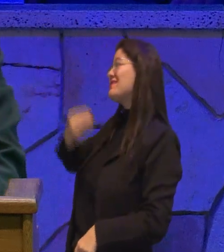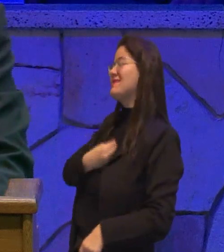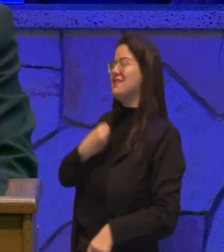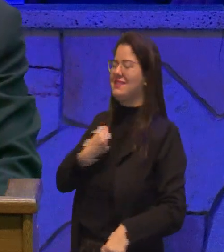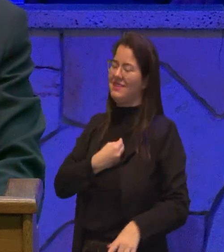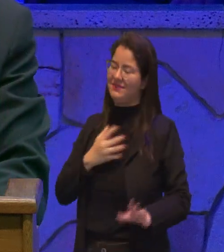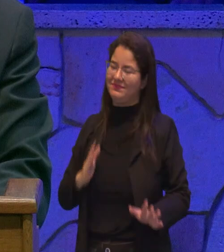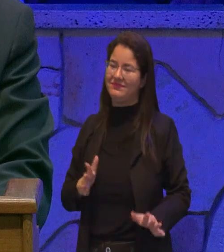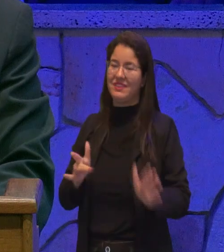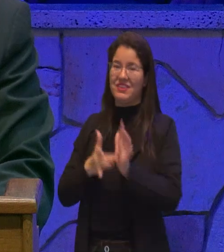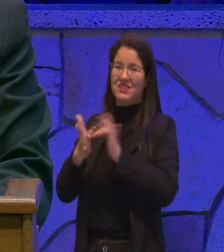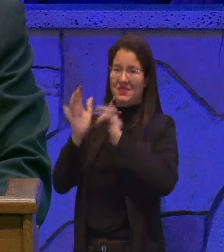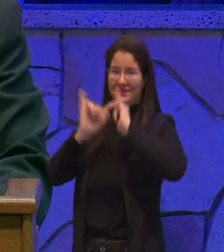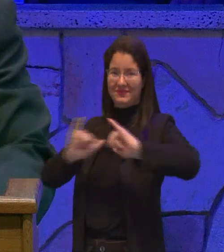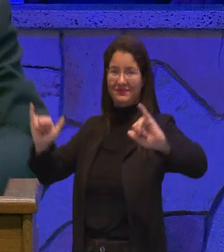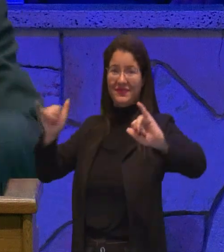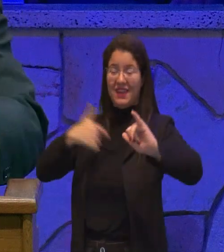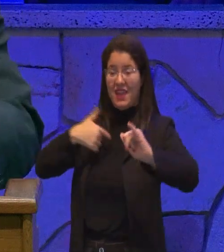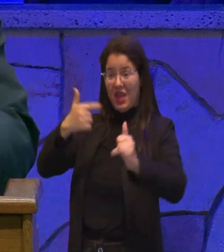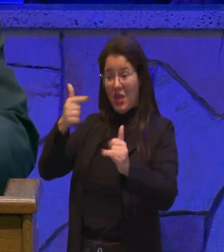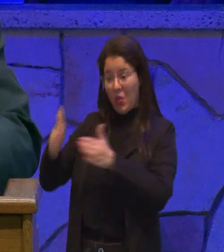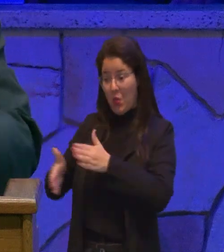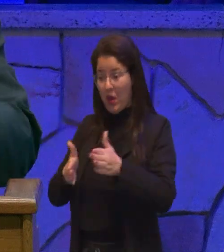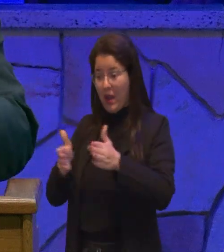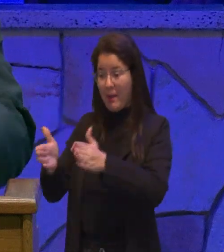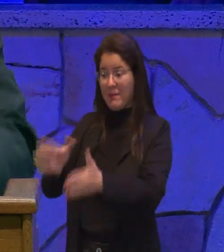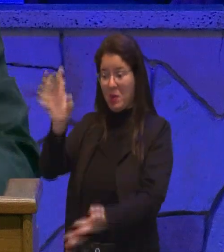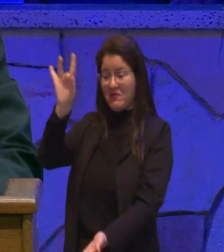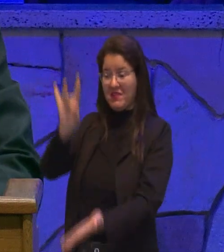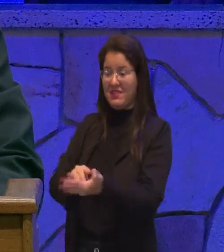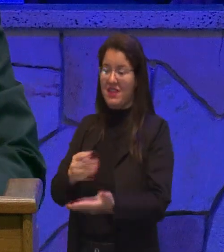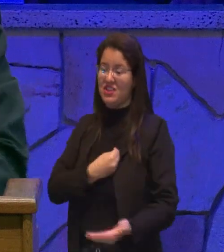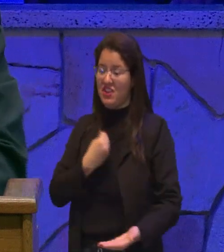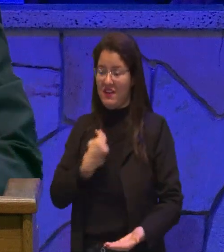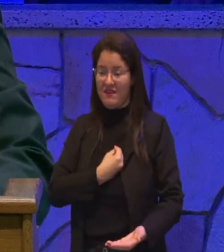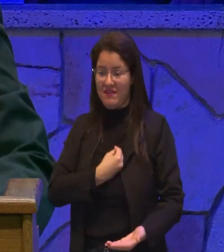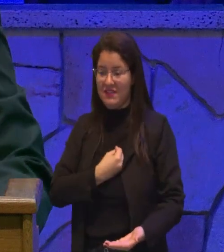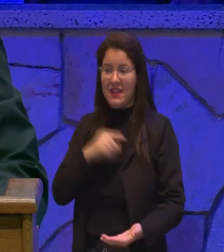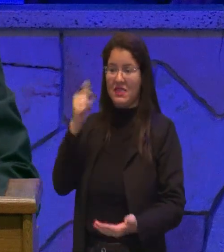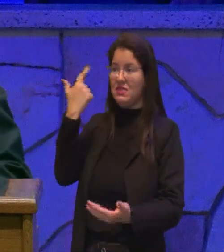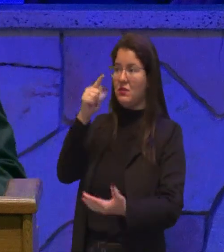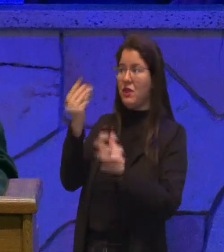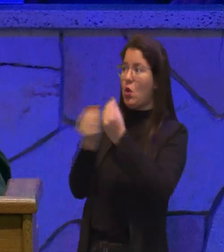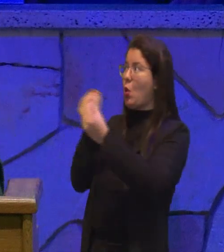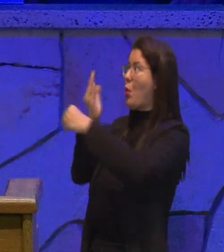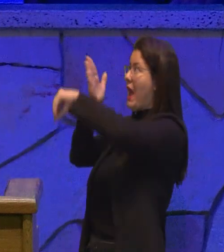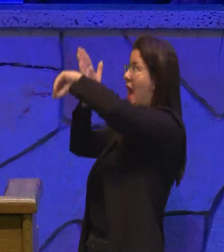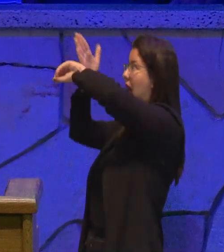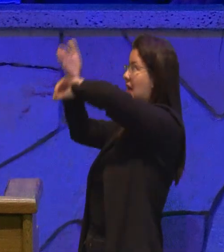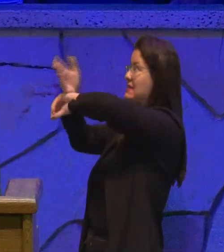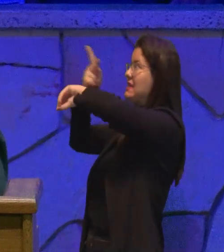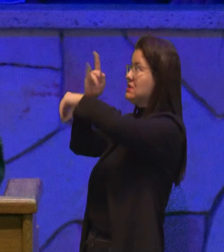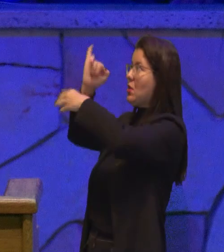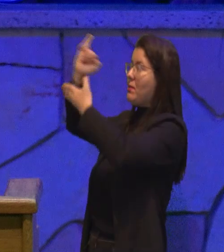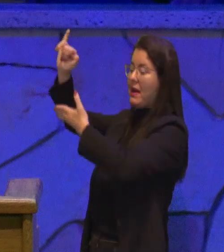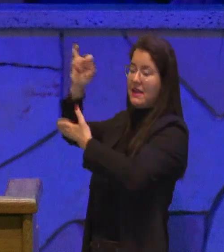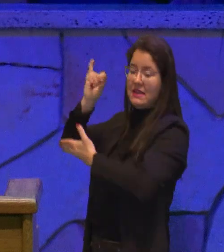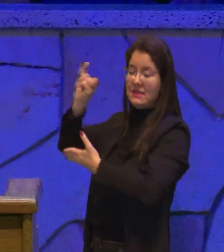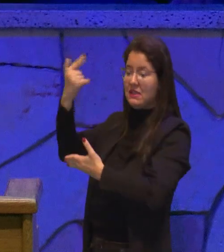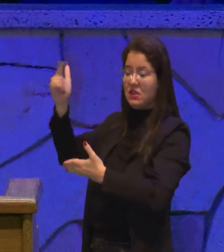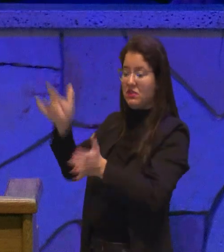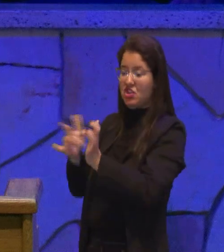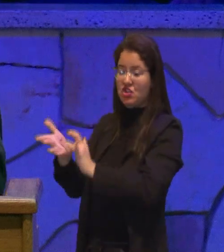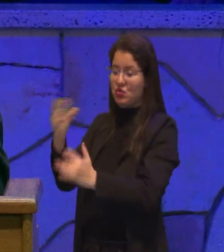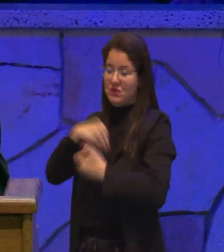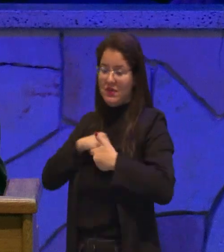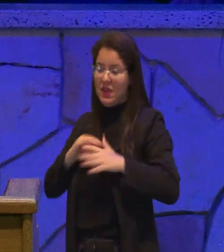disse: eu sou o caminho, a verdade e a vida. Aqui está a instrução do Senhor. Por